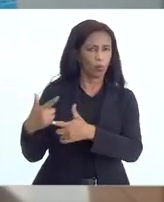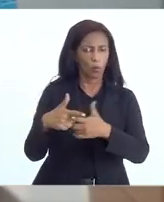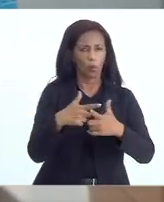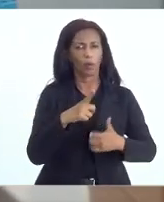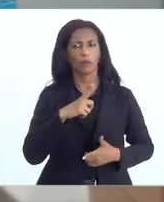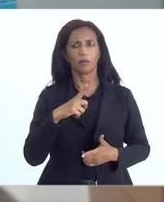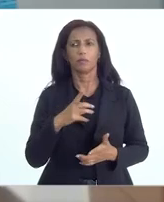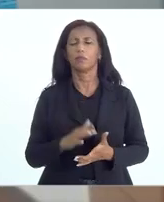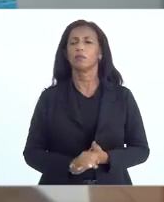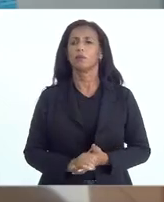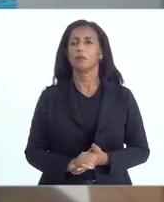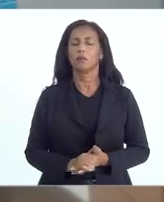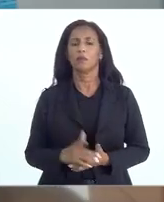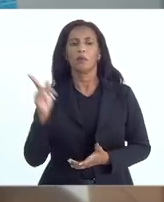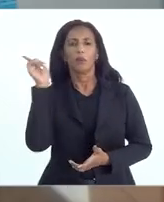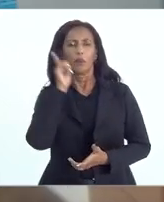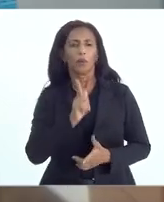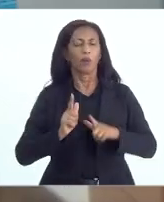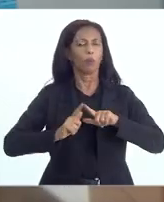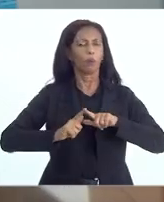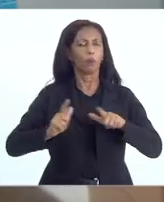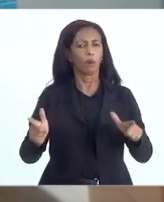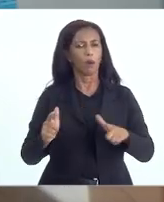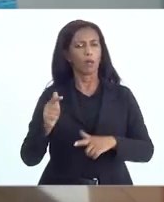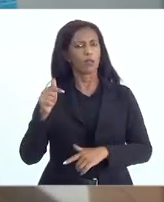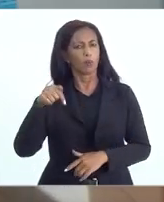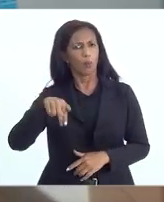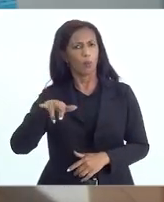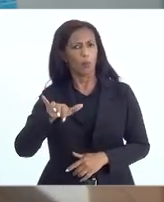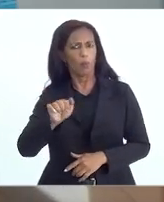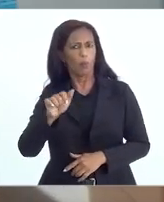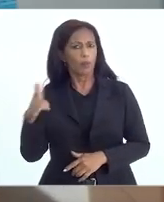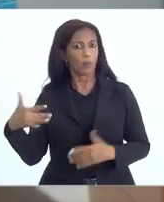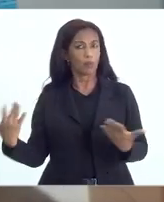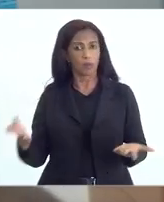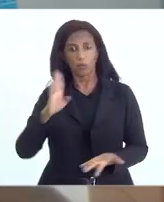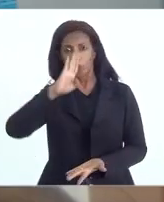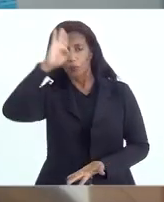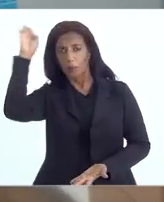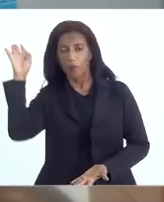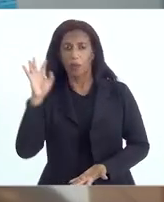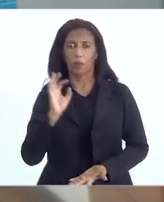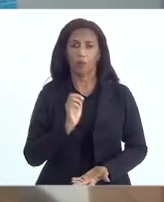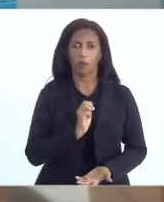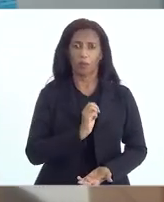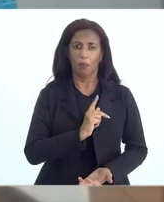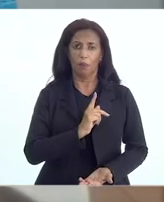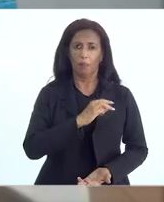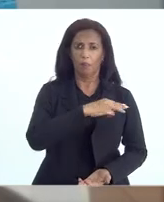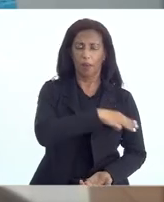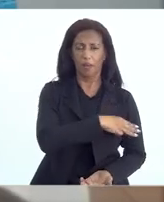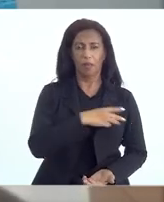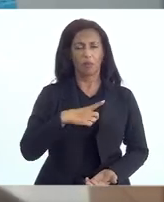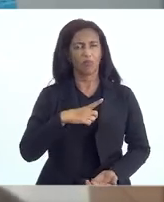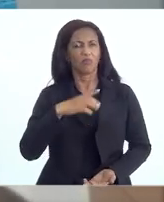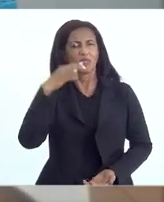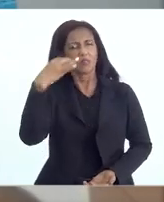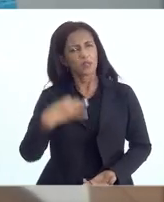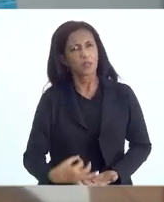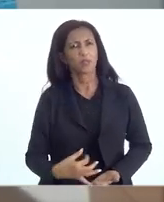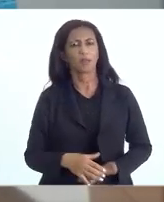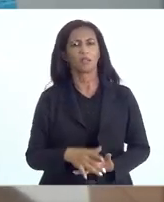que tinha então é um ganho muito grande para Corporação tanto do Corpo de Bombeiros quanto para polícia militar e eu tenho certeza